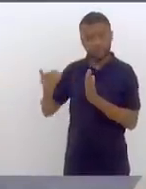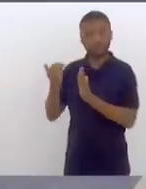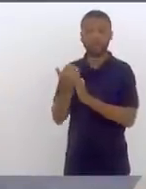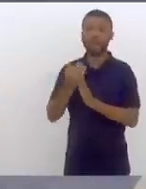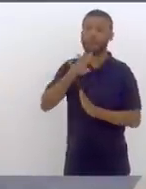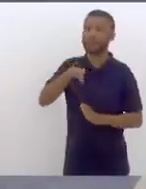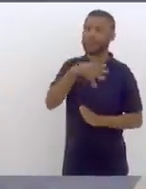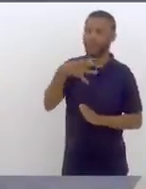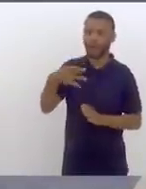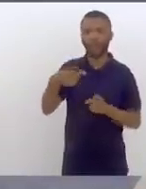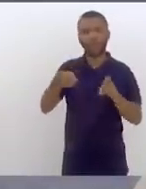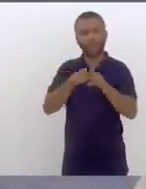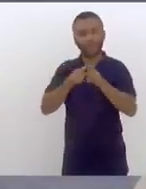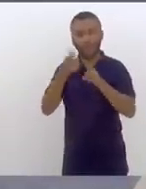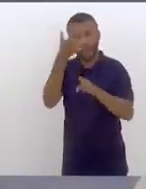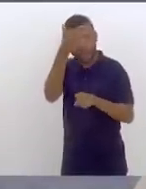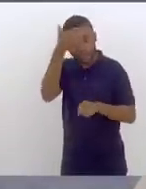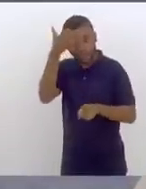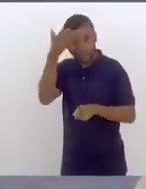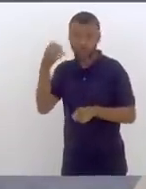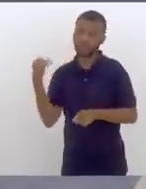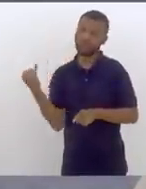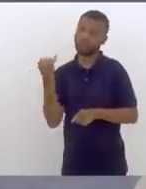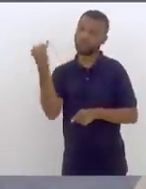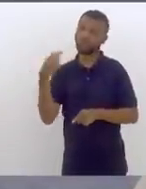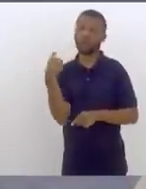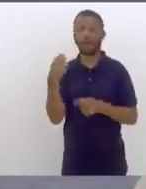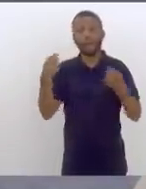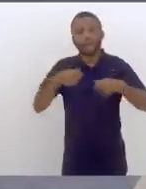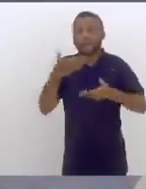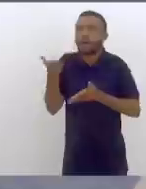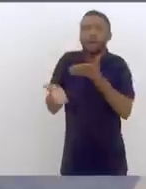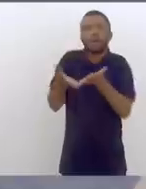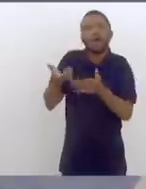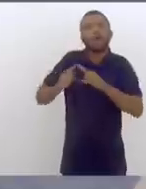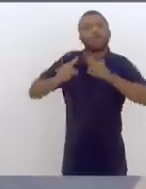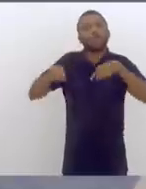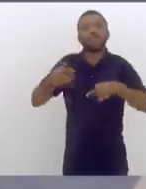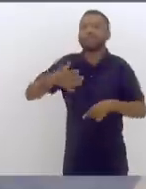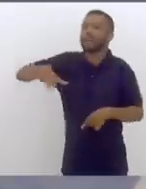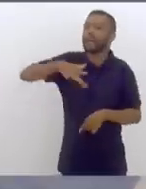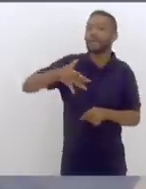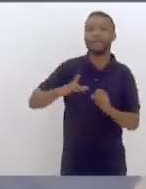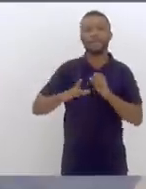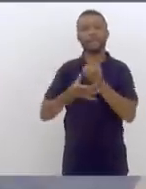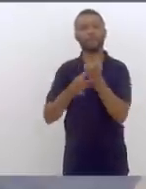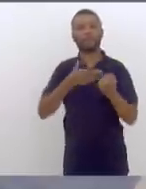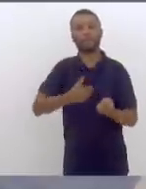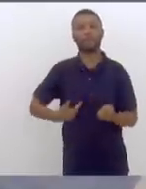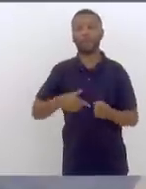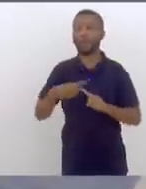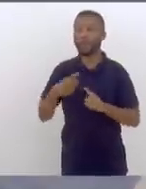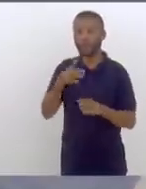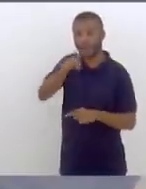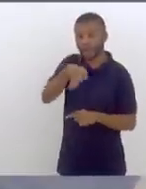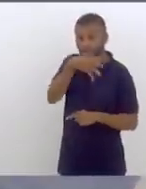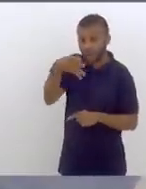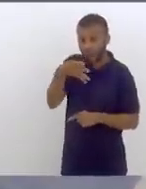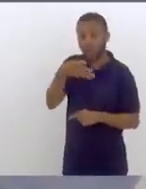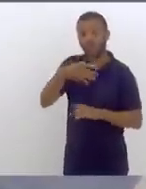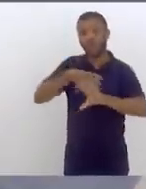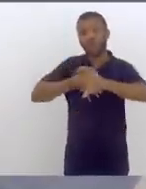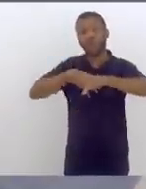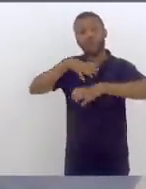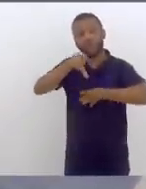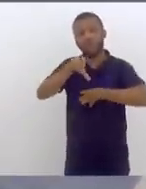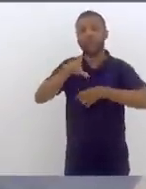da saúde mental que é fundamental a gente precisa humanizar o servidor da Segurança Pública porque a escala na verdade é humanização do